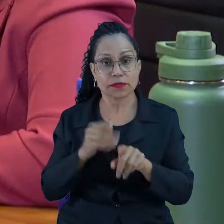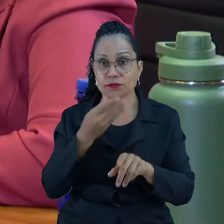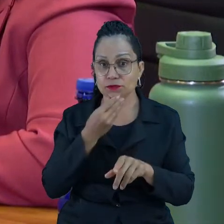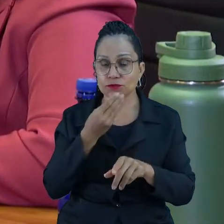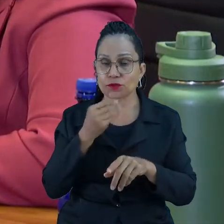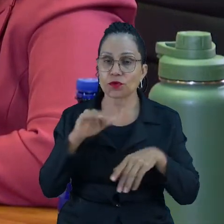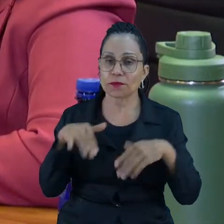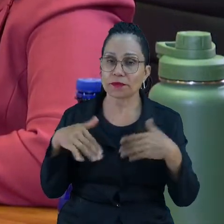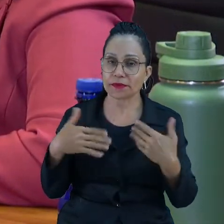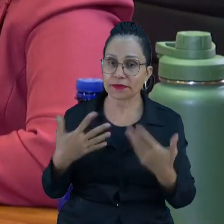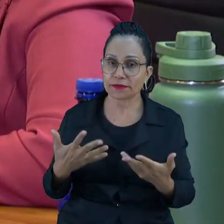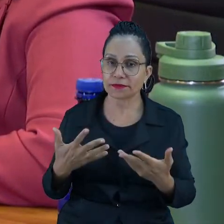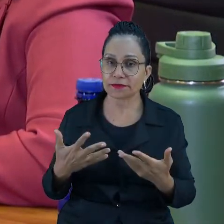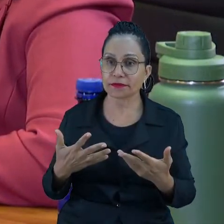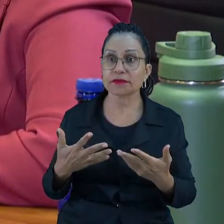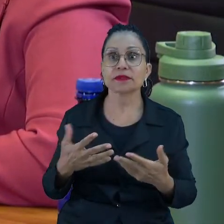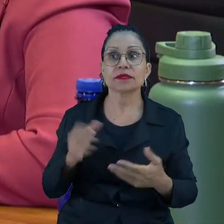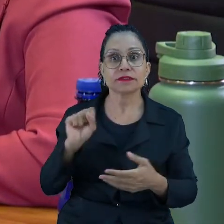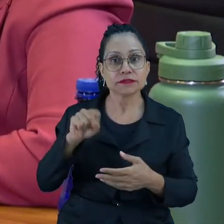mostraram...